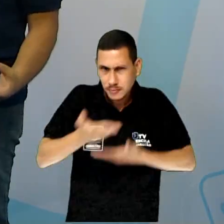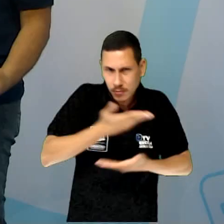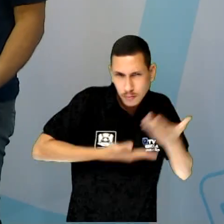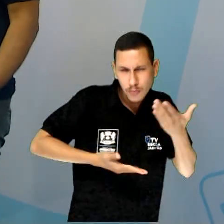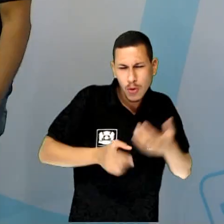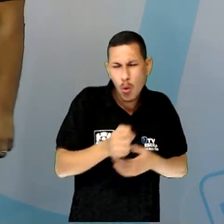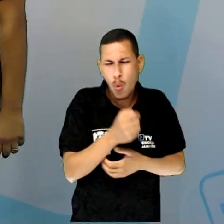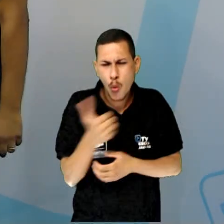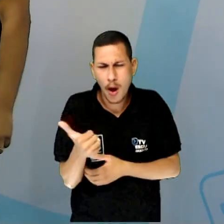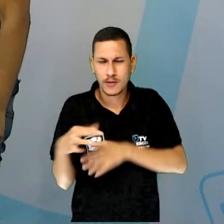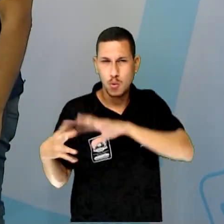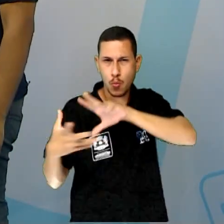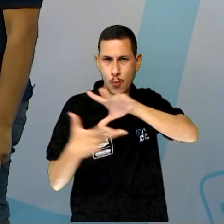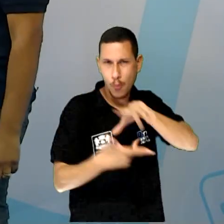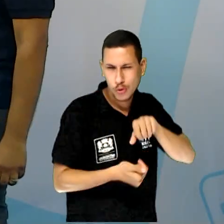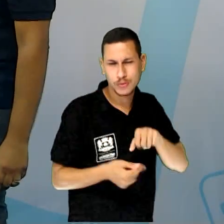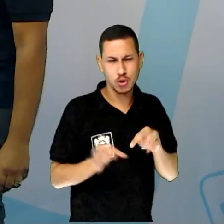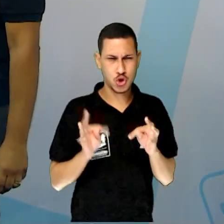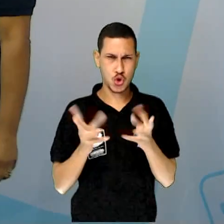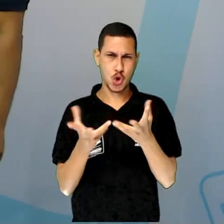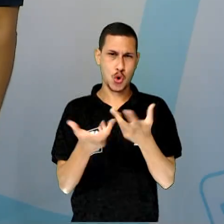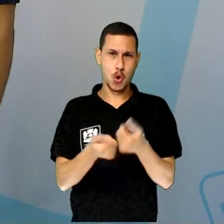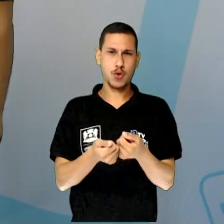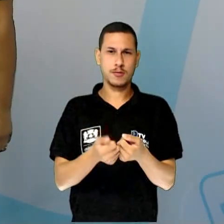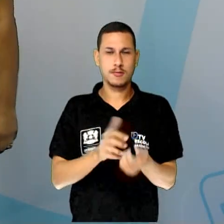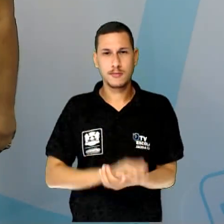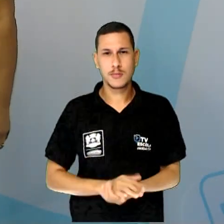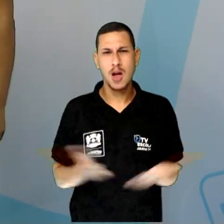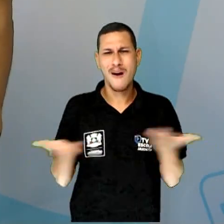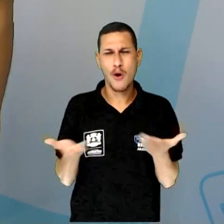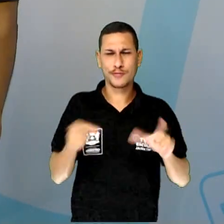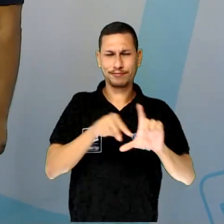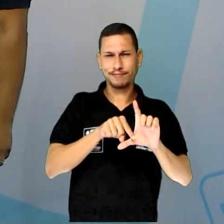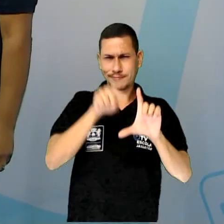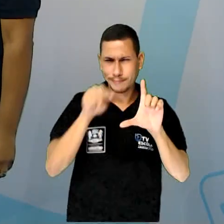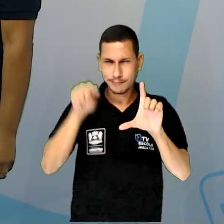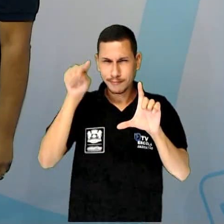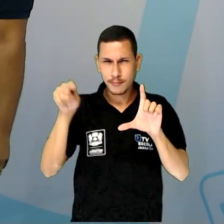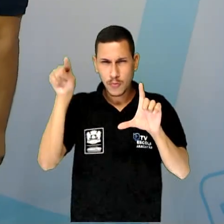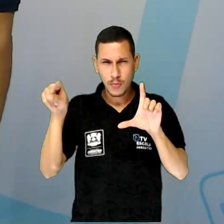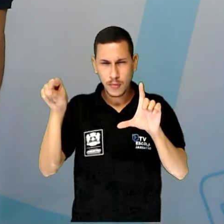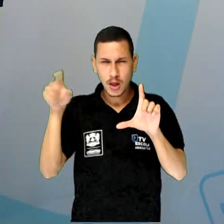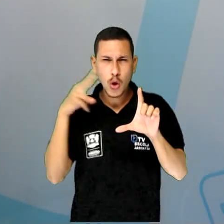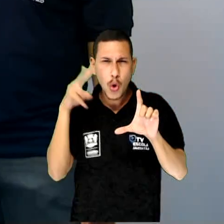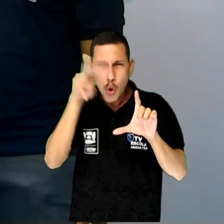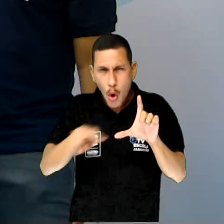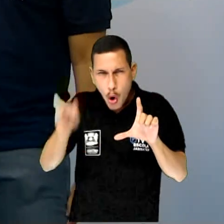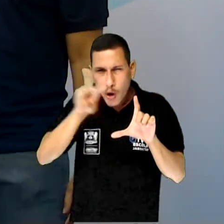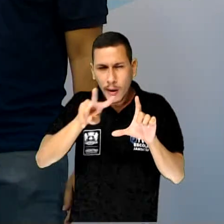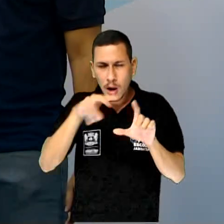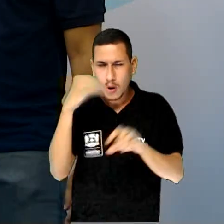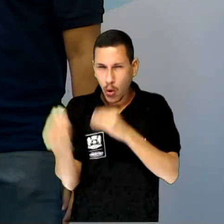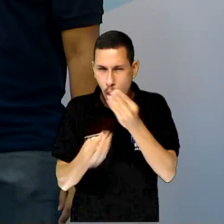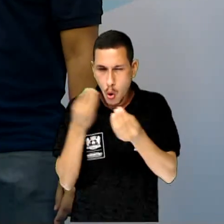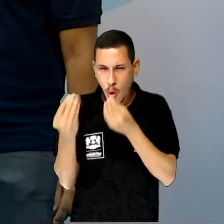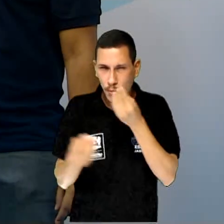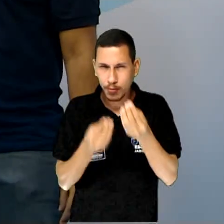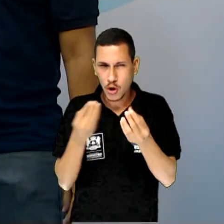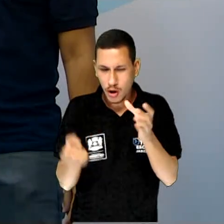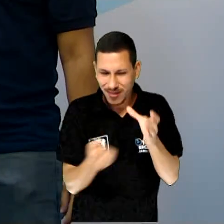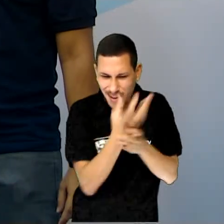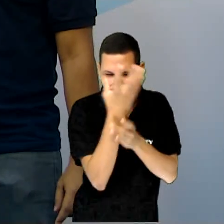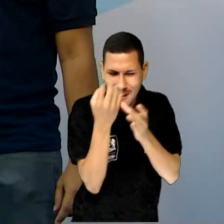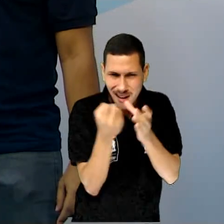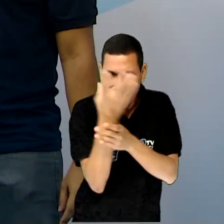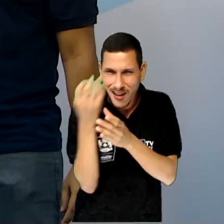todo o mundo. E nesse outro gráfico aqui ao lado, você vai ter a composição da